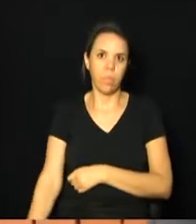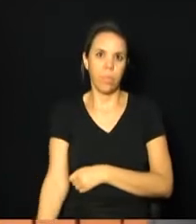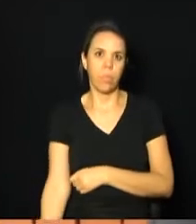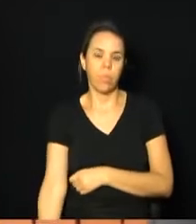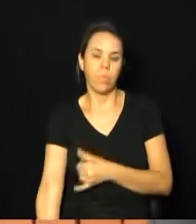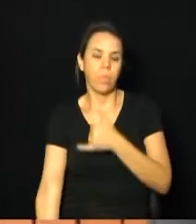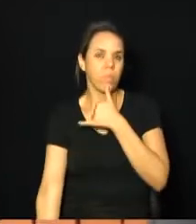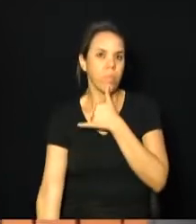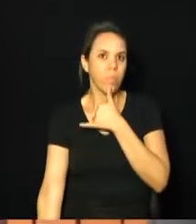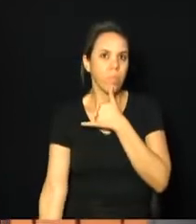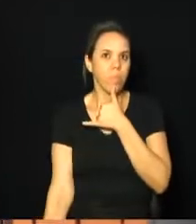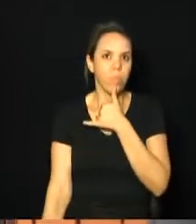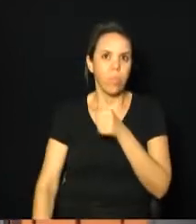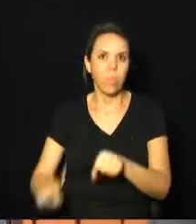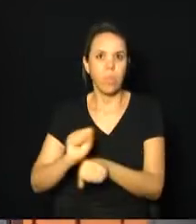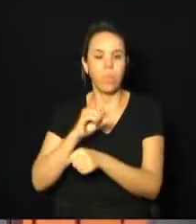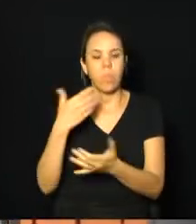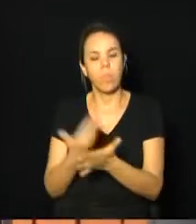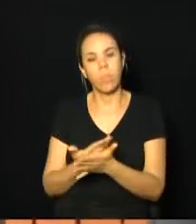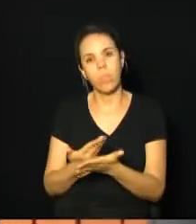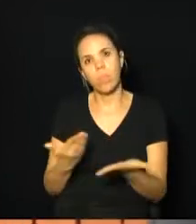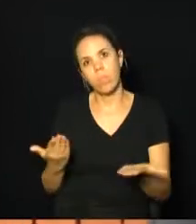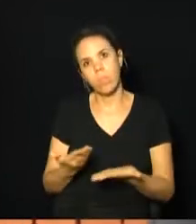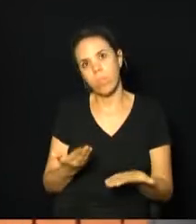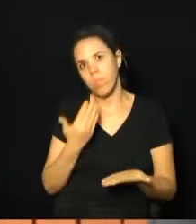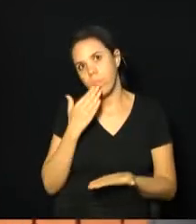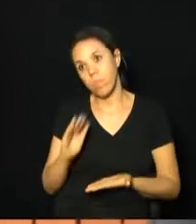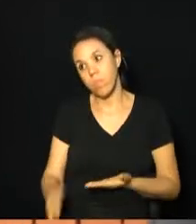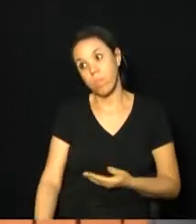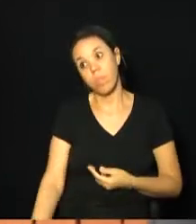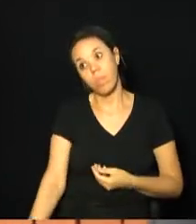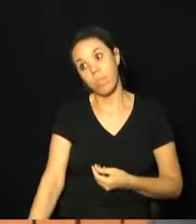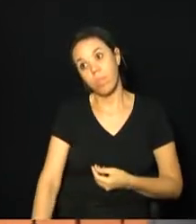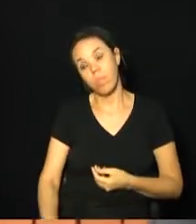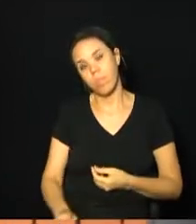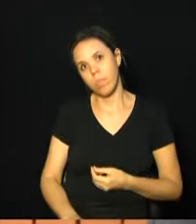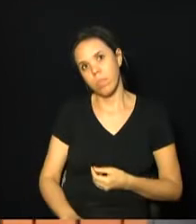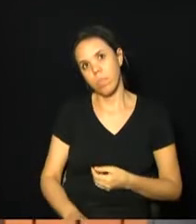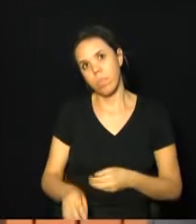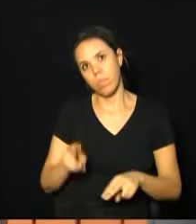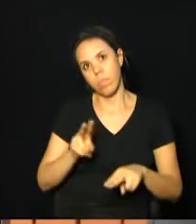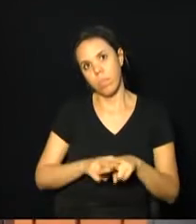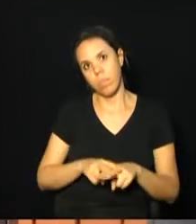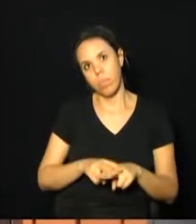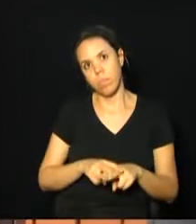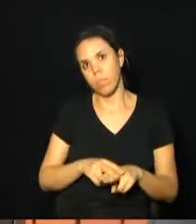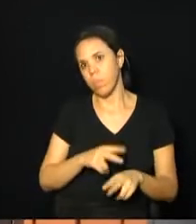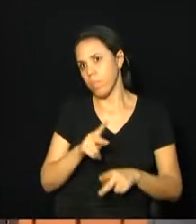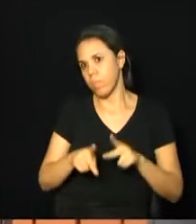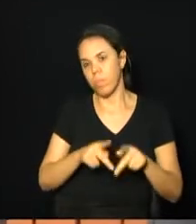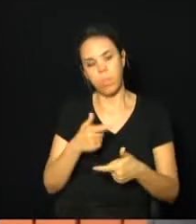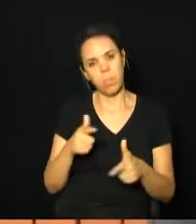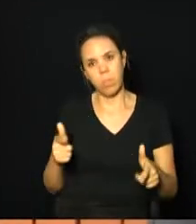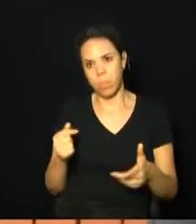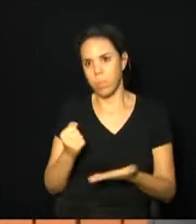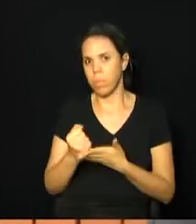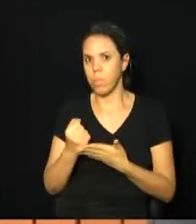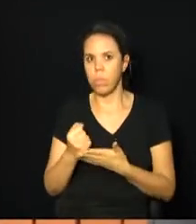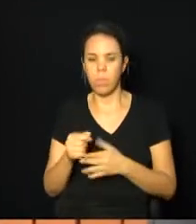E, infelizmente, estou aguardando até hoje as 2 que ele prometeu, né? E agora, sem reeducando ainda, agora ficou uma